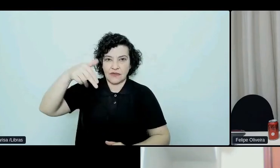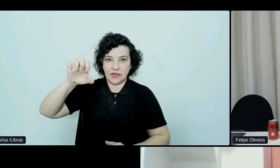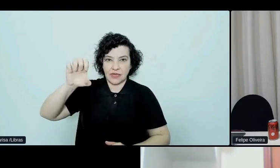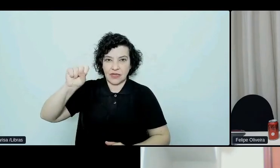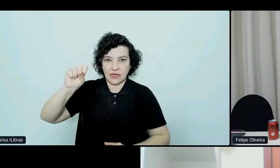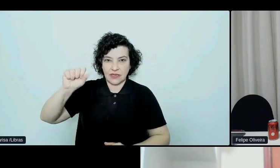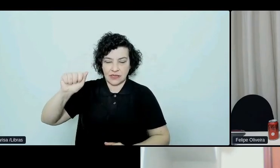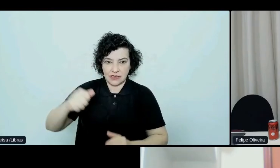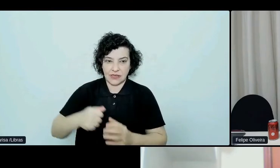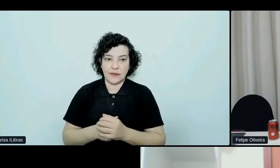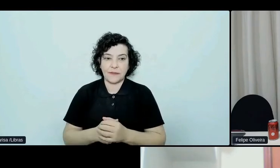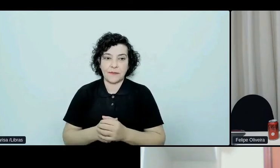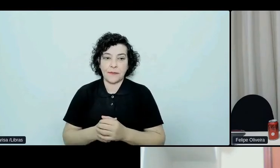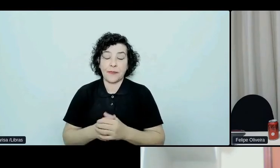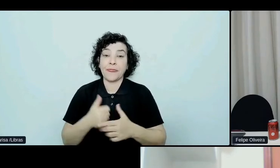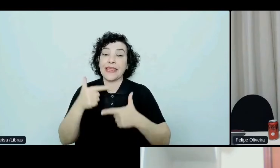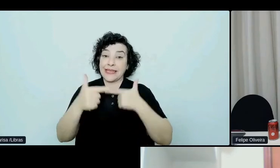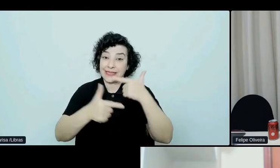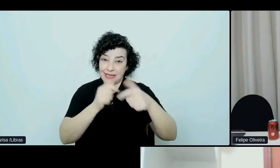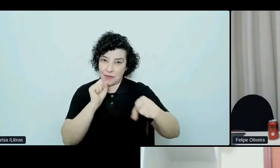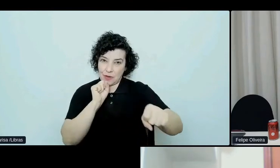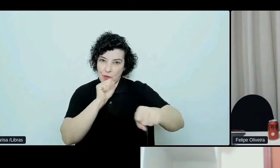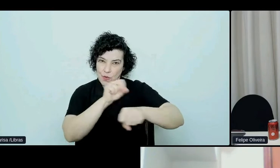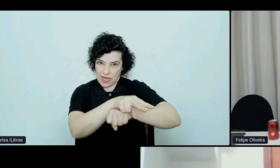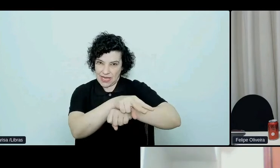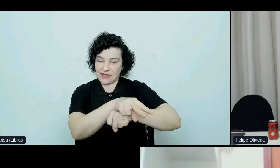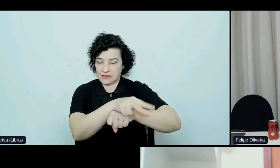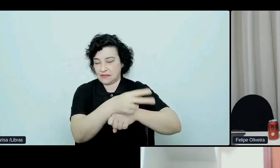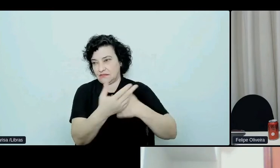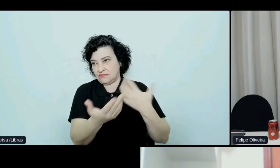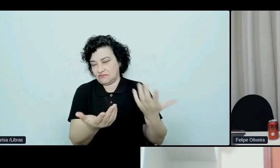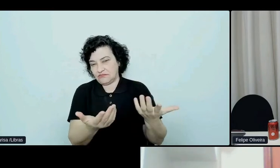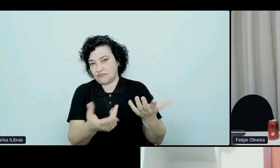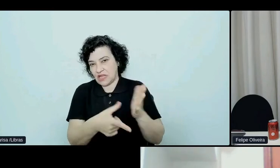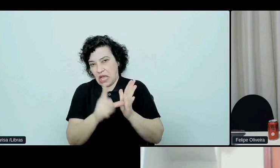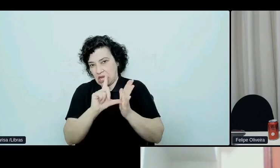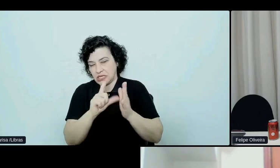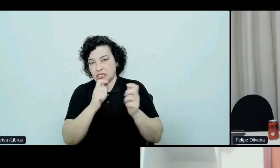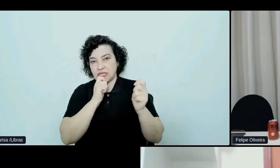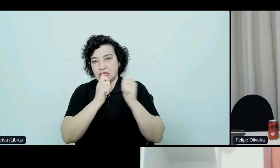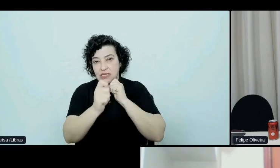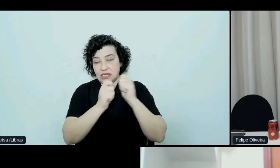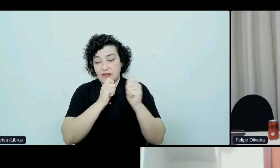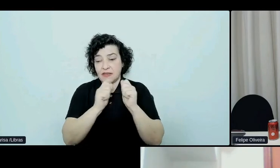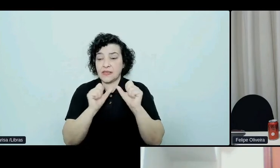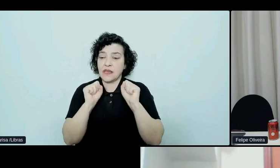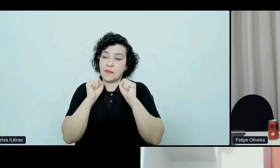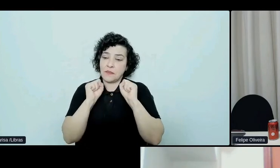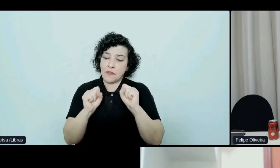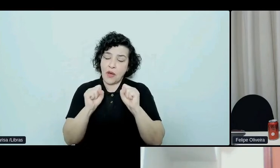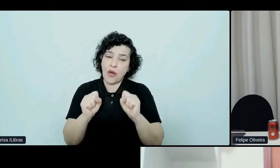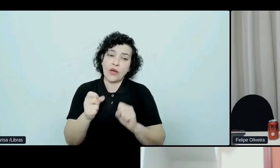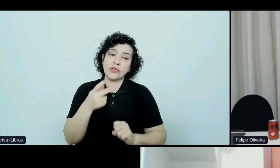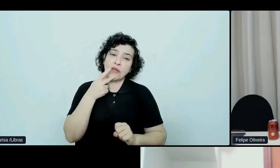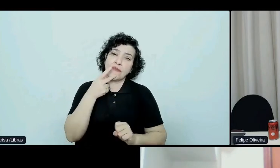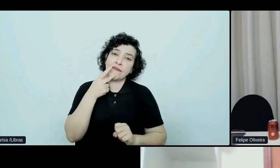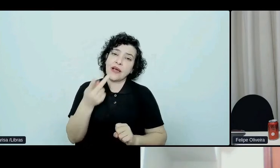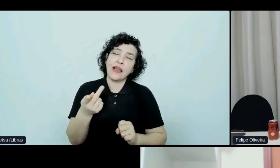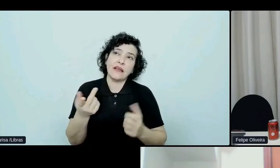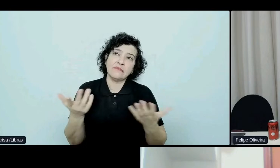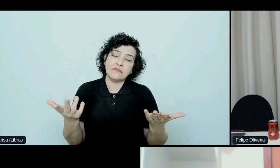suporte. Existem essas situações, então, e tudo isso ser levado em consideração. Como você tinha perguntado